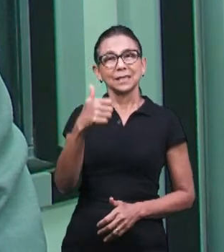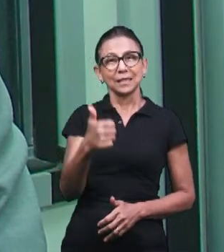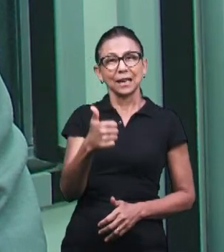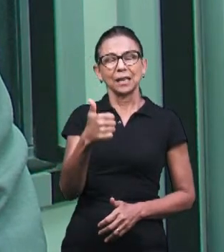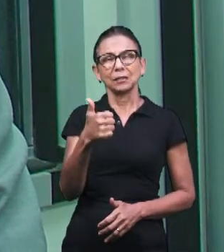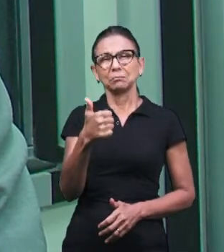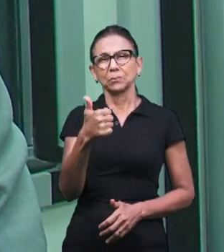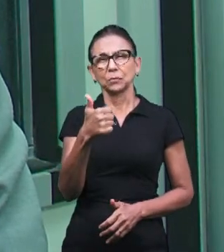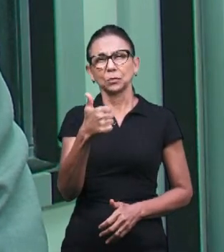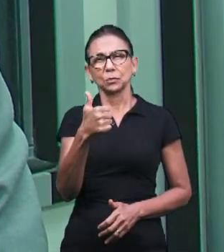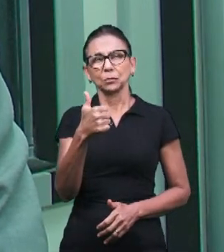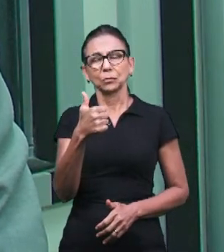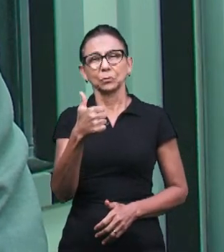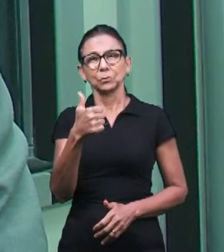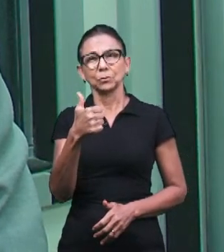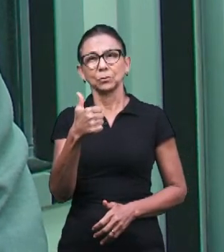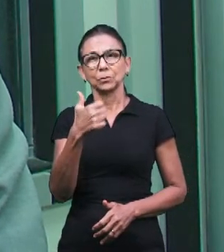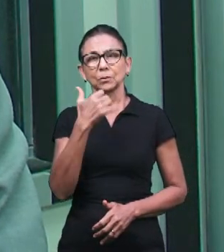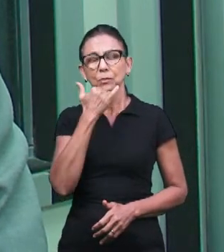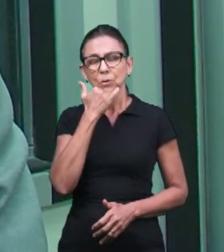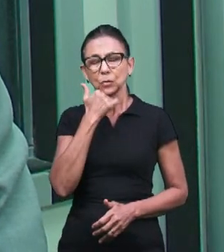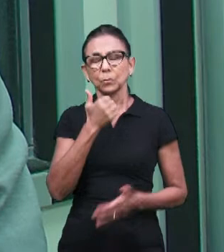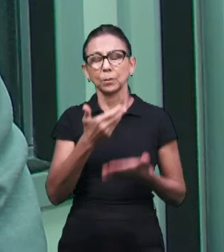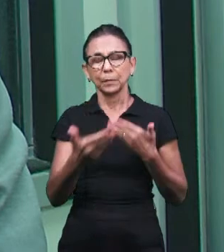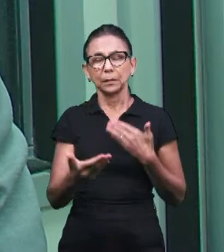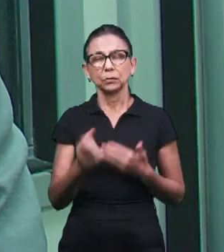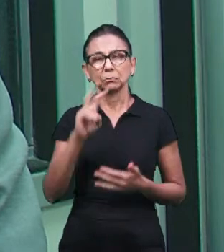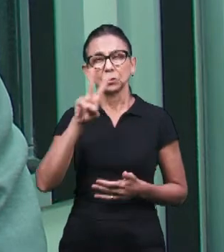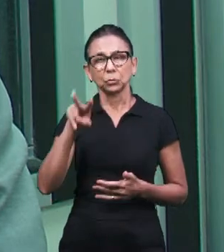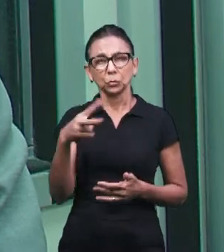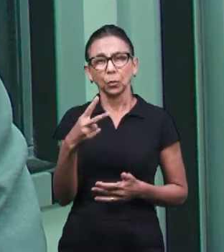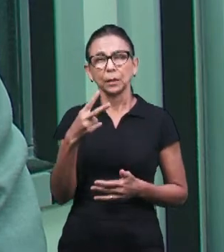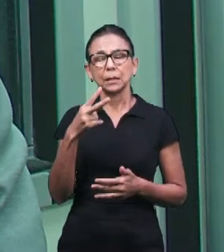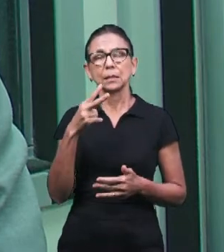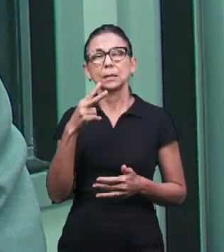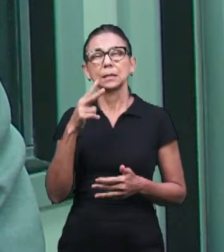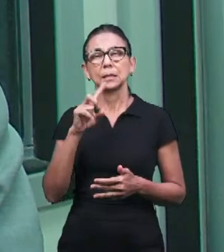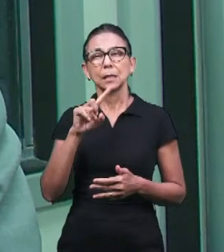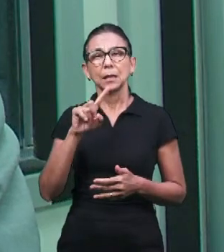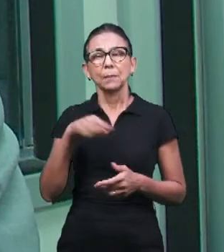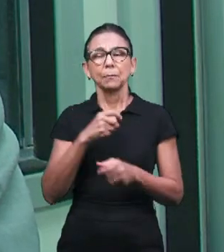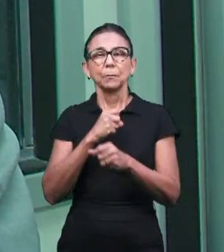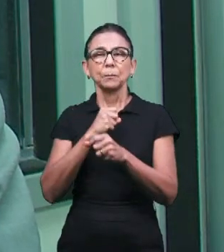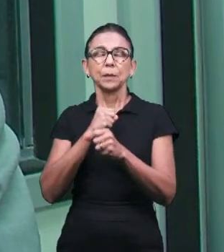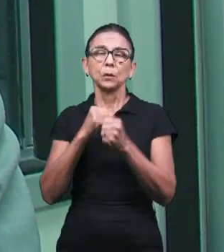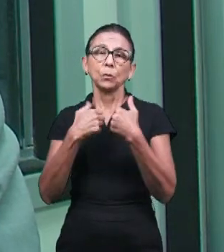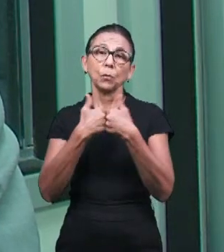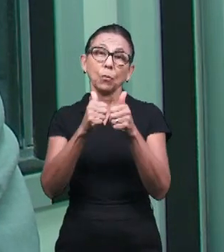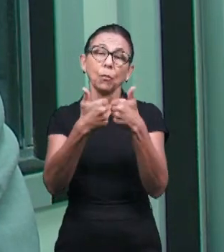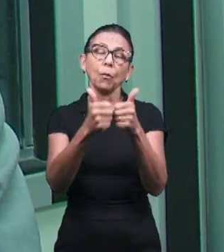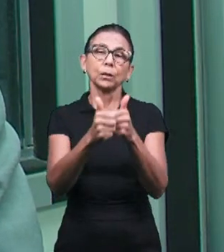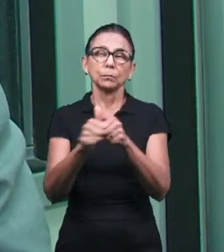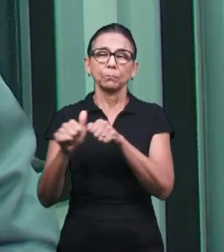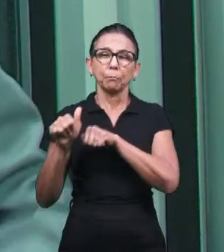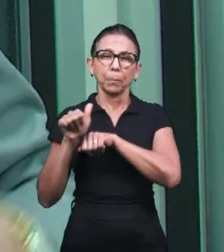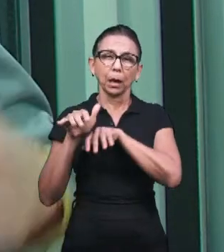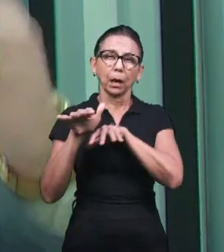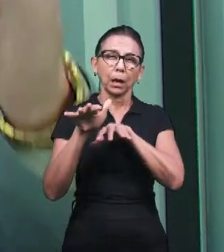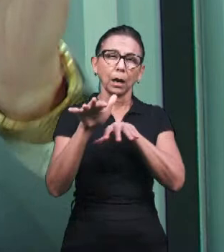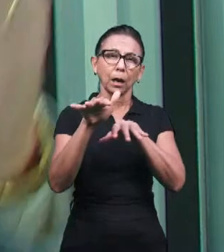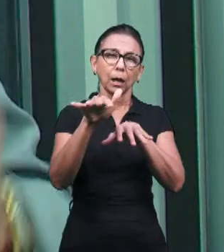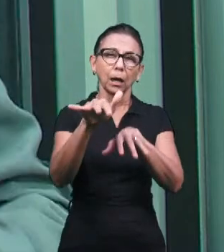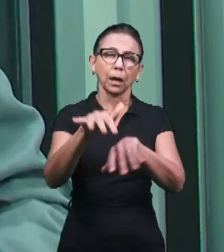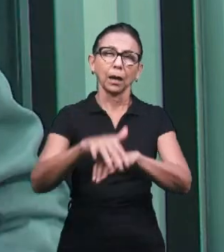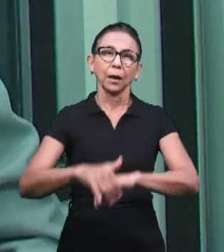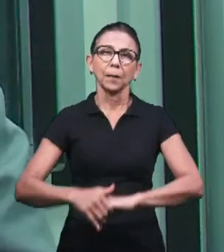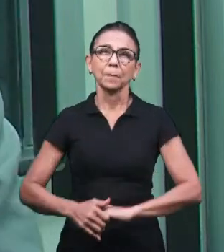tipo de problema. E eu digo sempre que não foi a engenharia de trânsito ou de tráfego que resolveu o problema. Mas um pastor